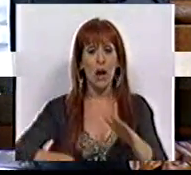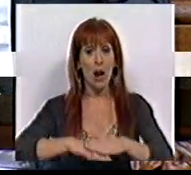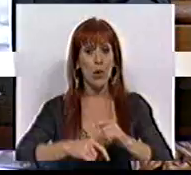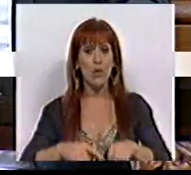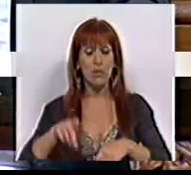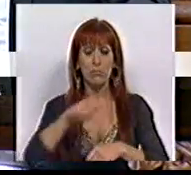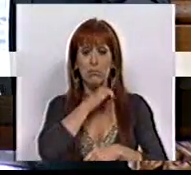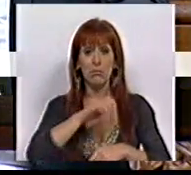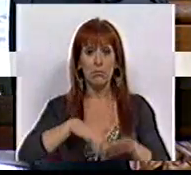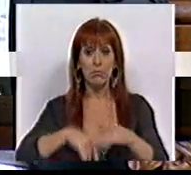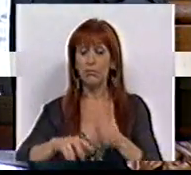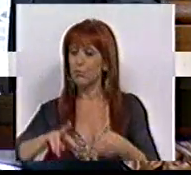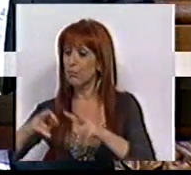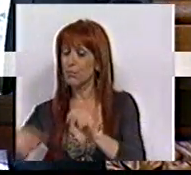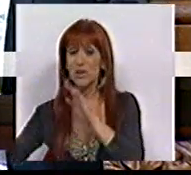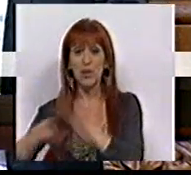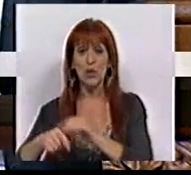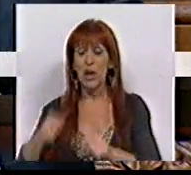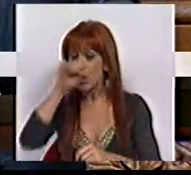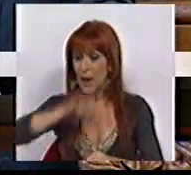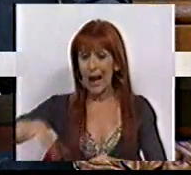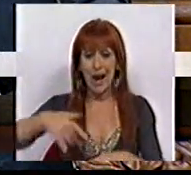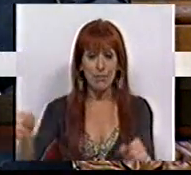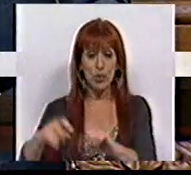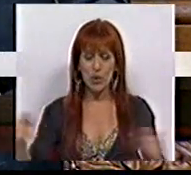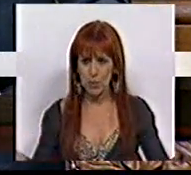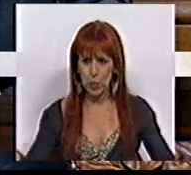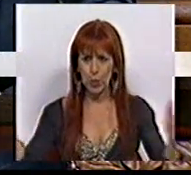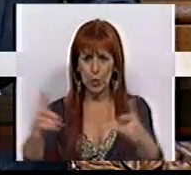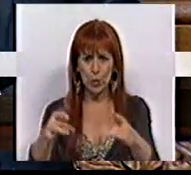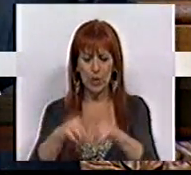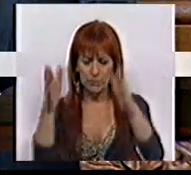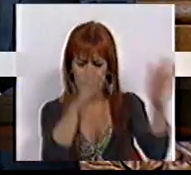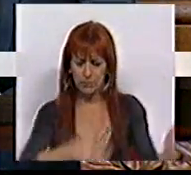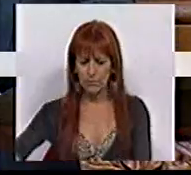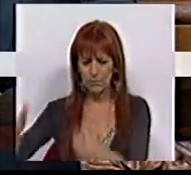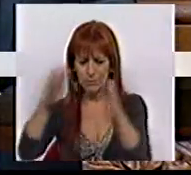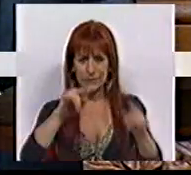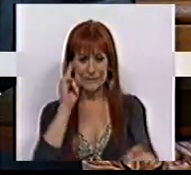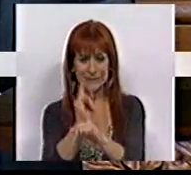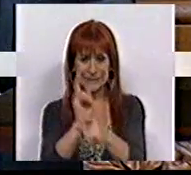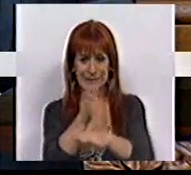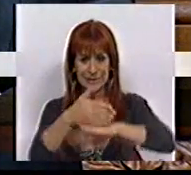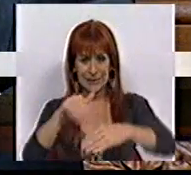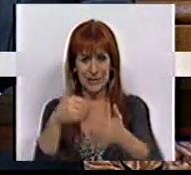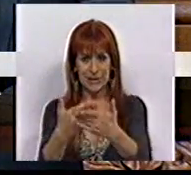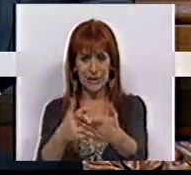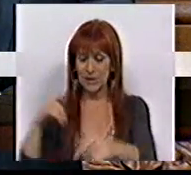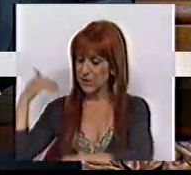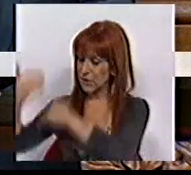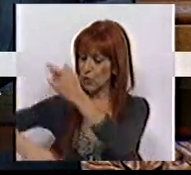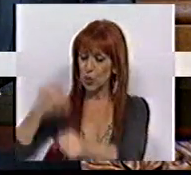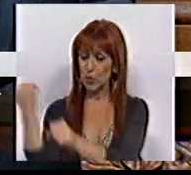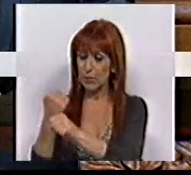e rearborização, como na alteração à lei dos baldios, para afunilar a produção para esse mesmo setor. No decorrer